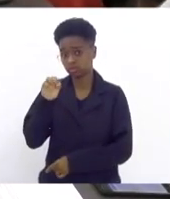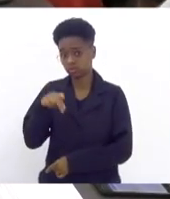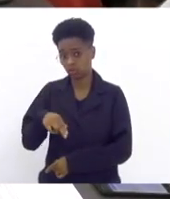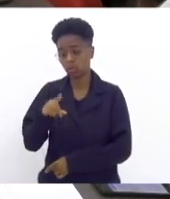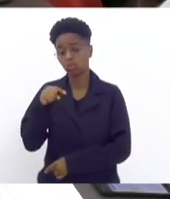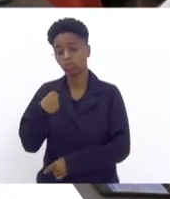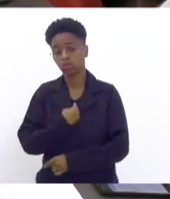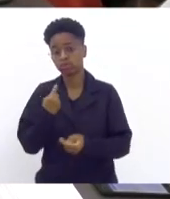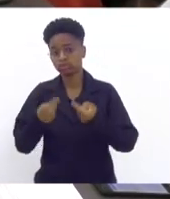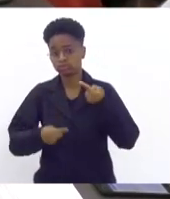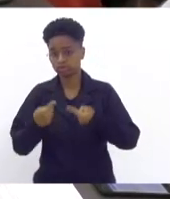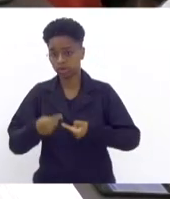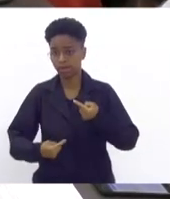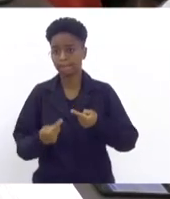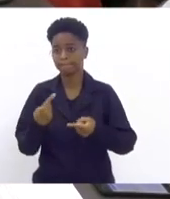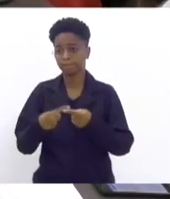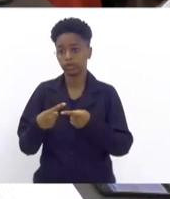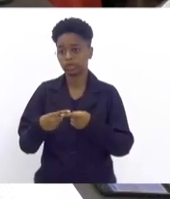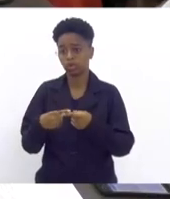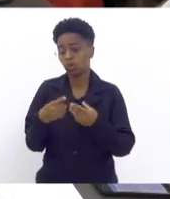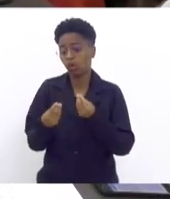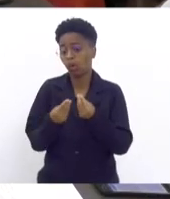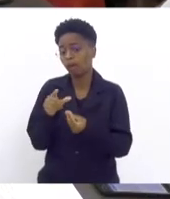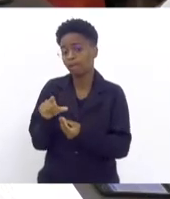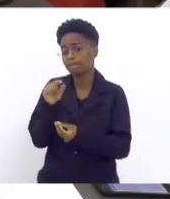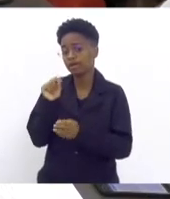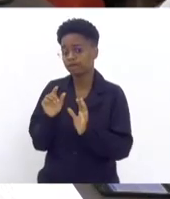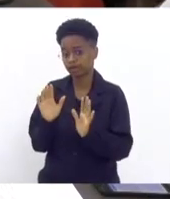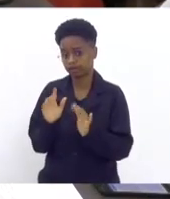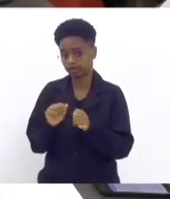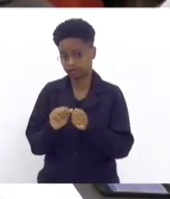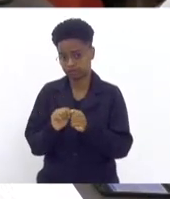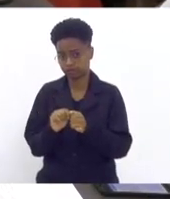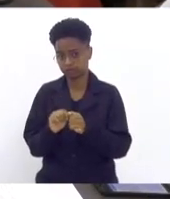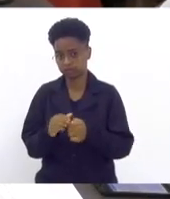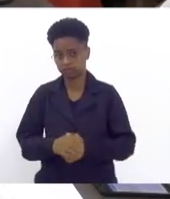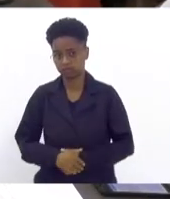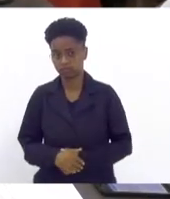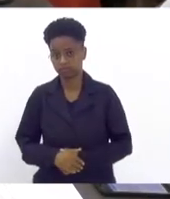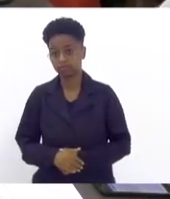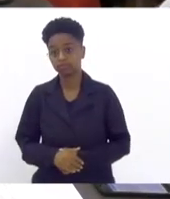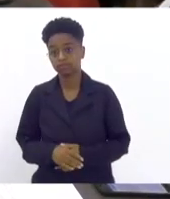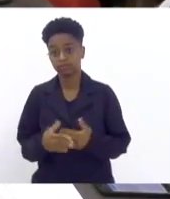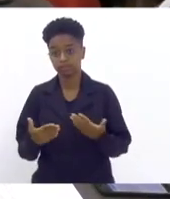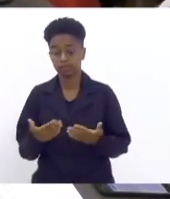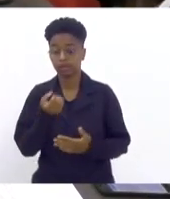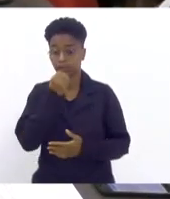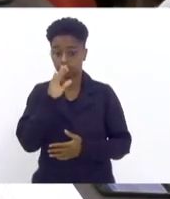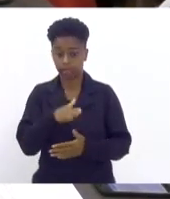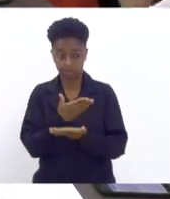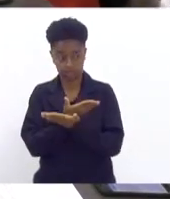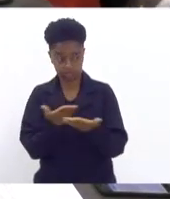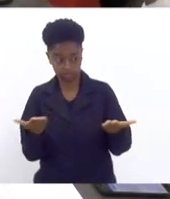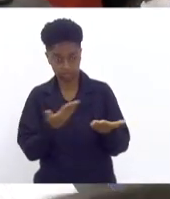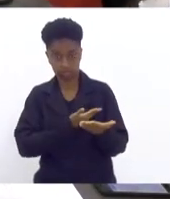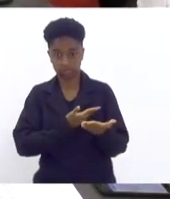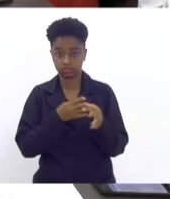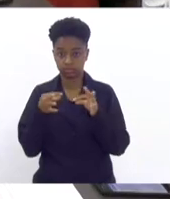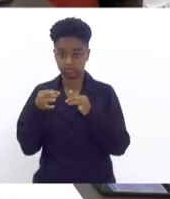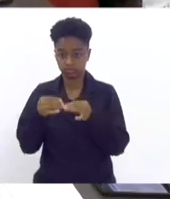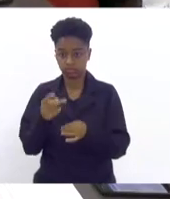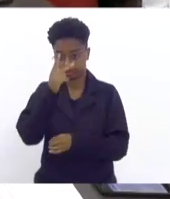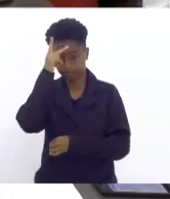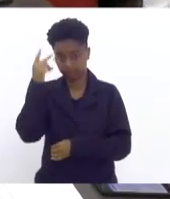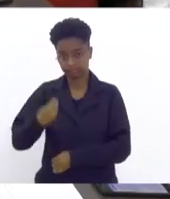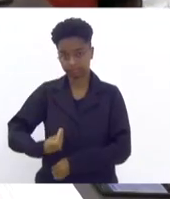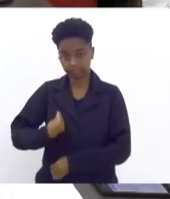essa discussão, como é que Vossa Excelência prefere fazer? Bom, primeiro, boa tarde aí a todos os colegas, boa tarde a todos os presentes na